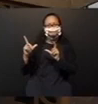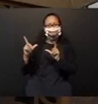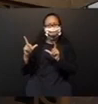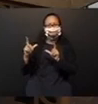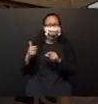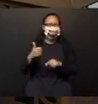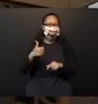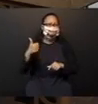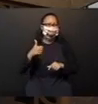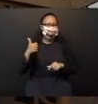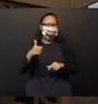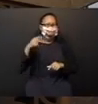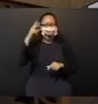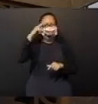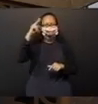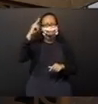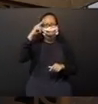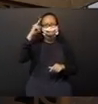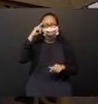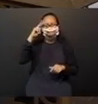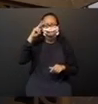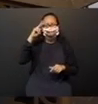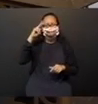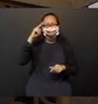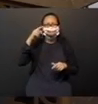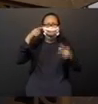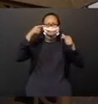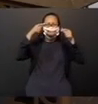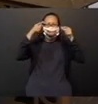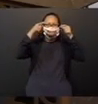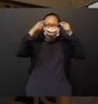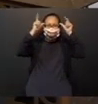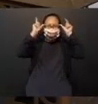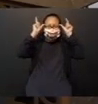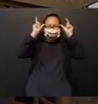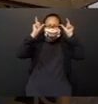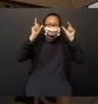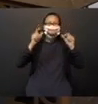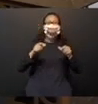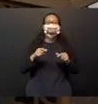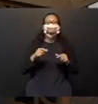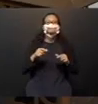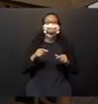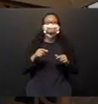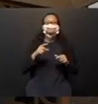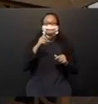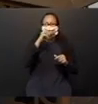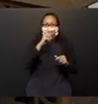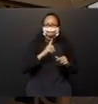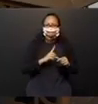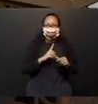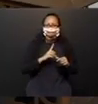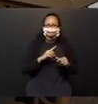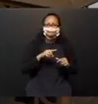TV. Depois disso, já houve uma segunda versão. Alguns de vocês já assistiram